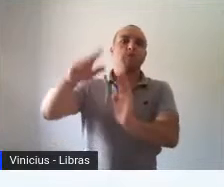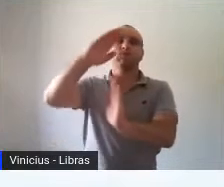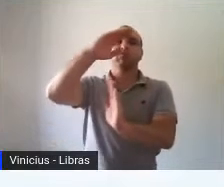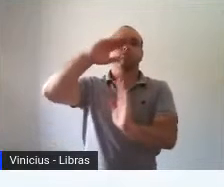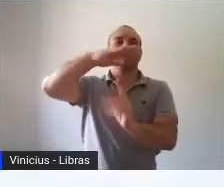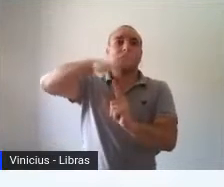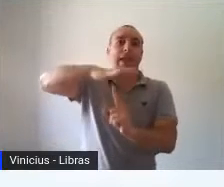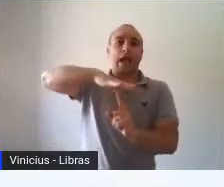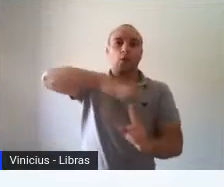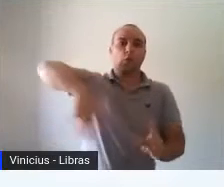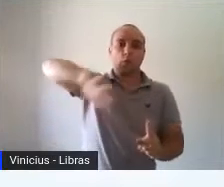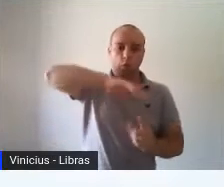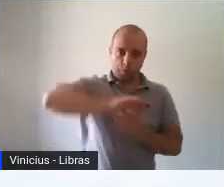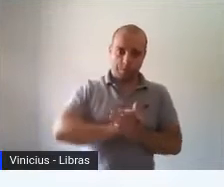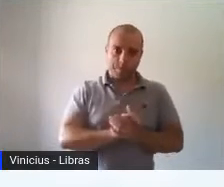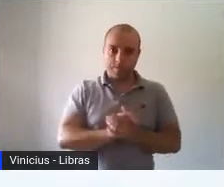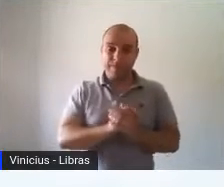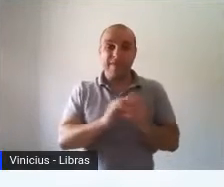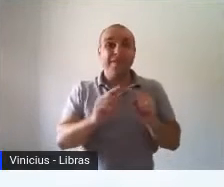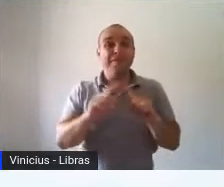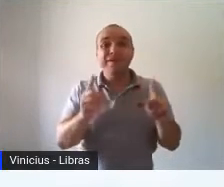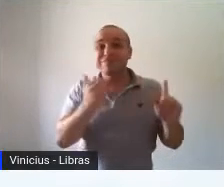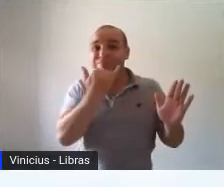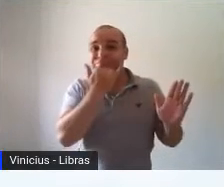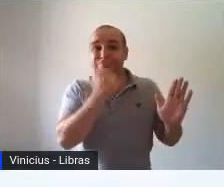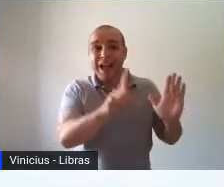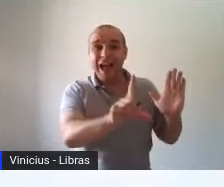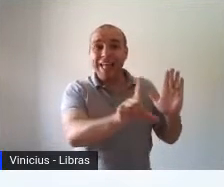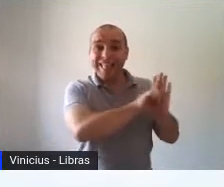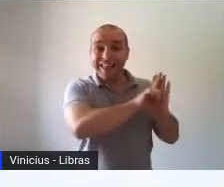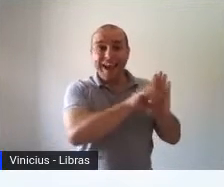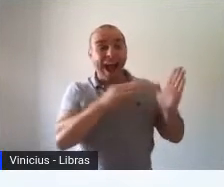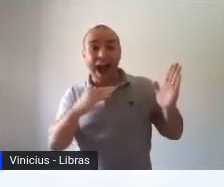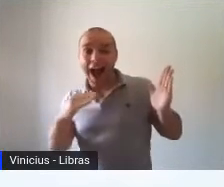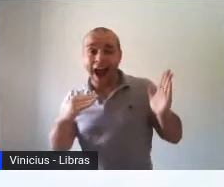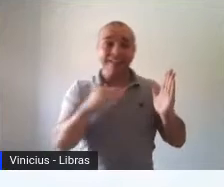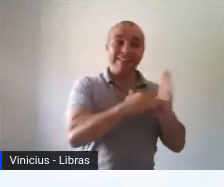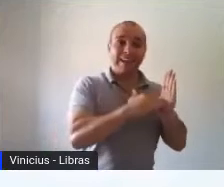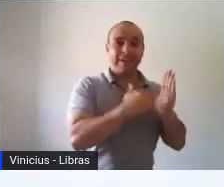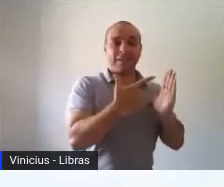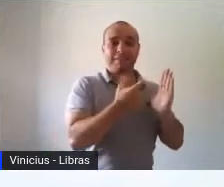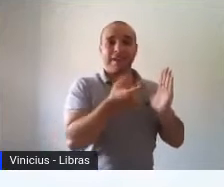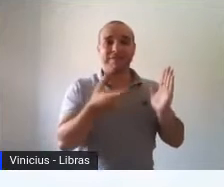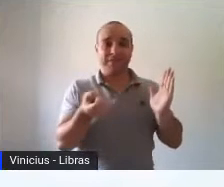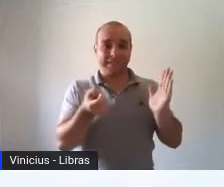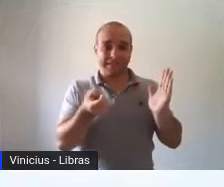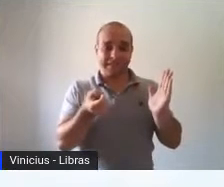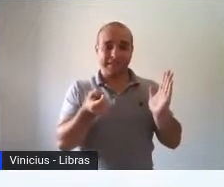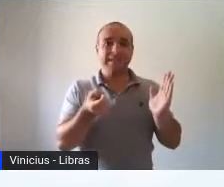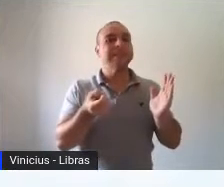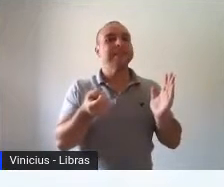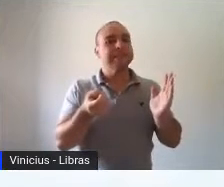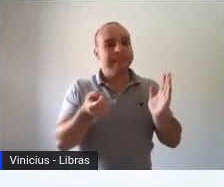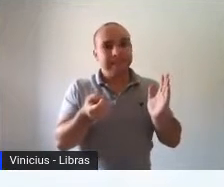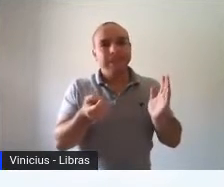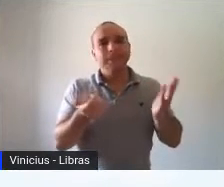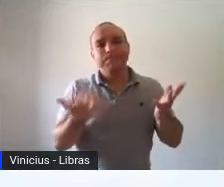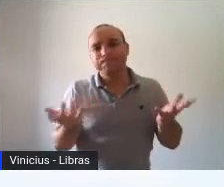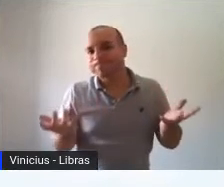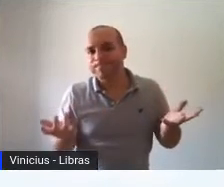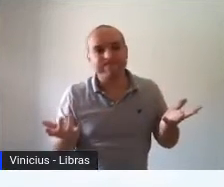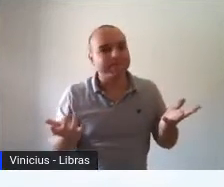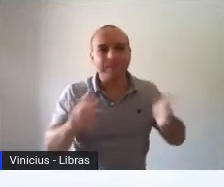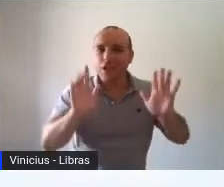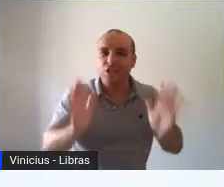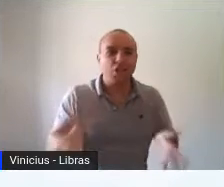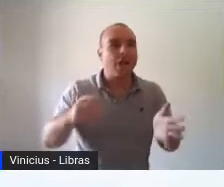gente não tinha uma lei garantindo isso, e a situação frágil que vive o país, a gente acabou tendo que negociar, né, e